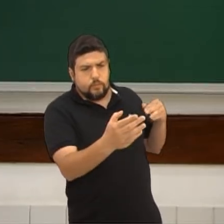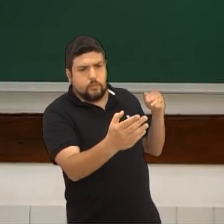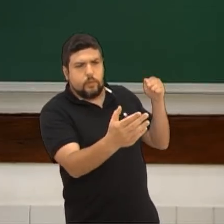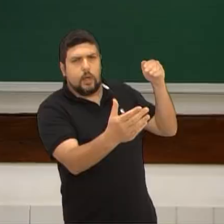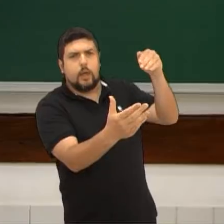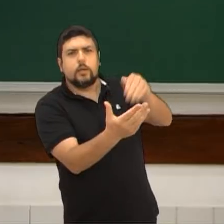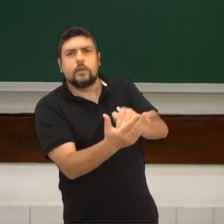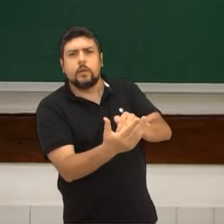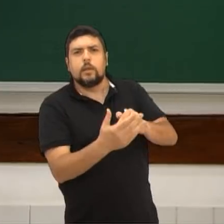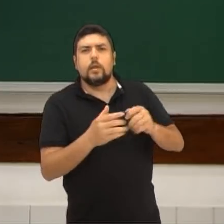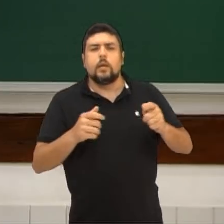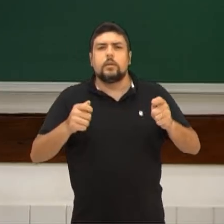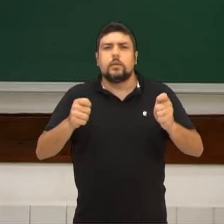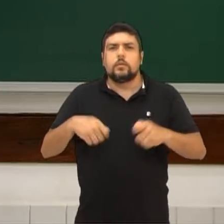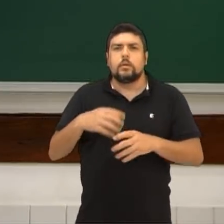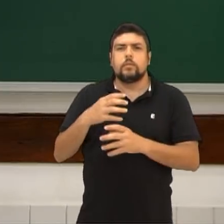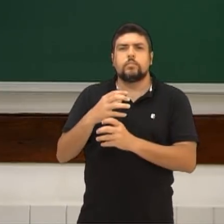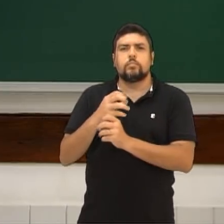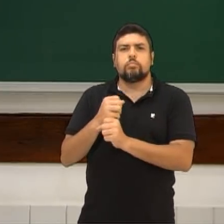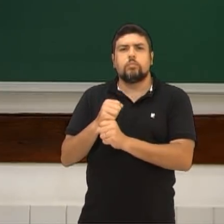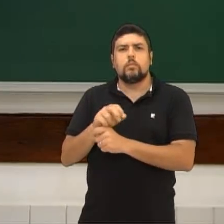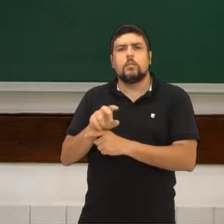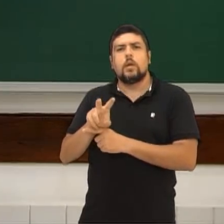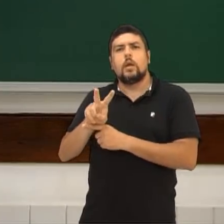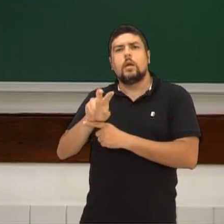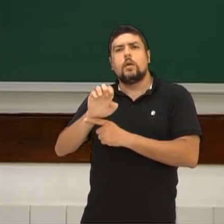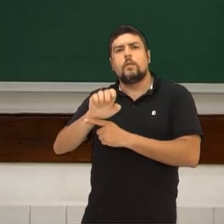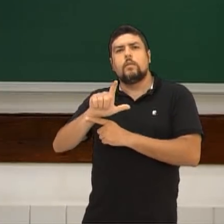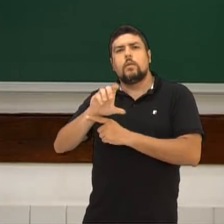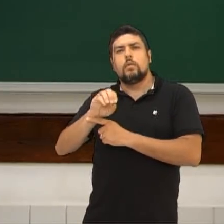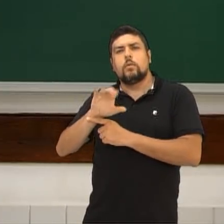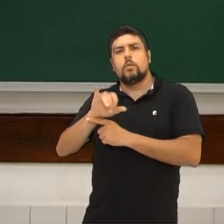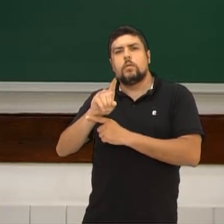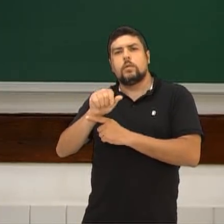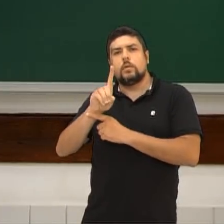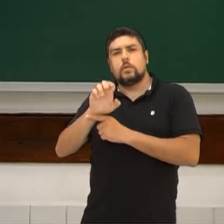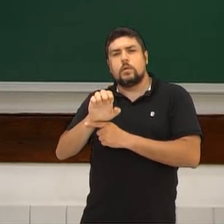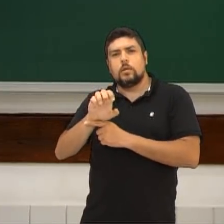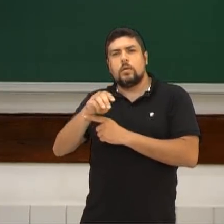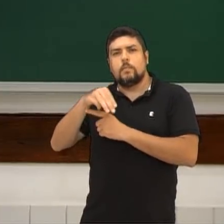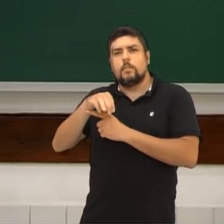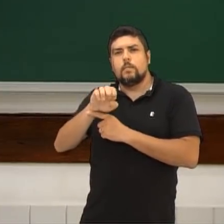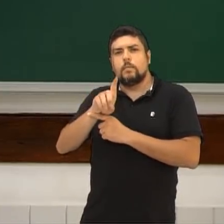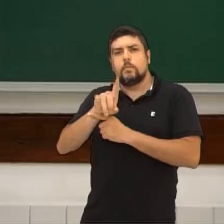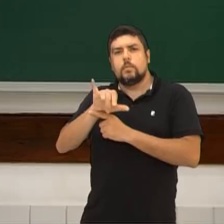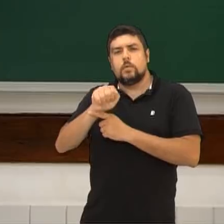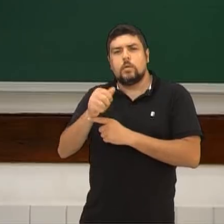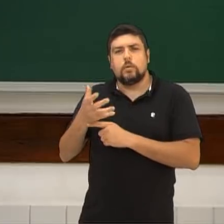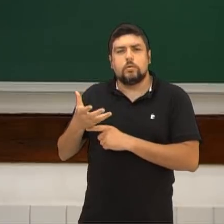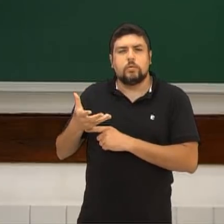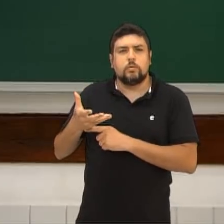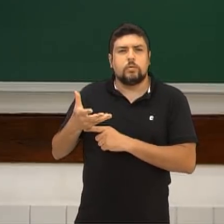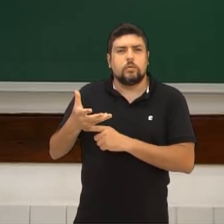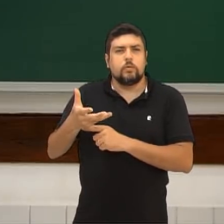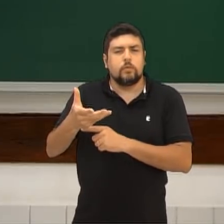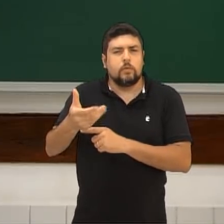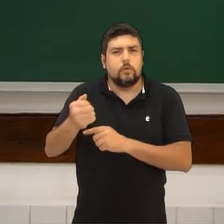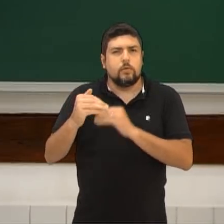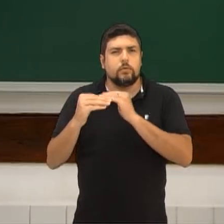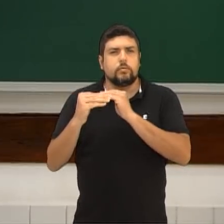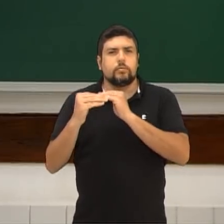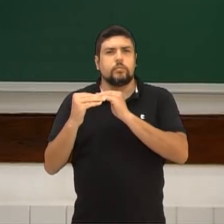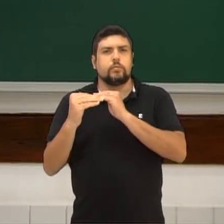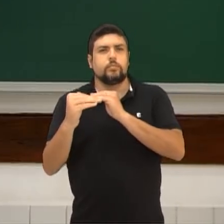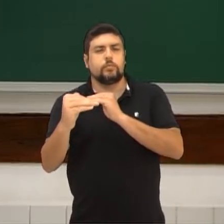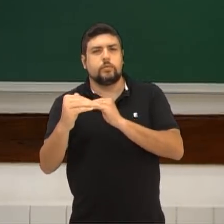gente pode já entender que a razão está relacionada com a velocidade do avião e com a